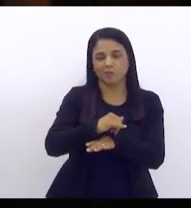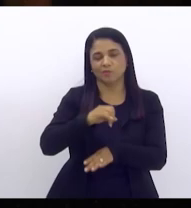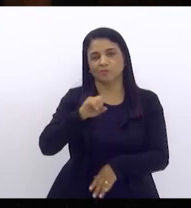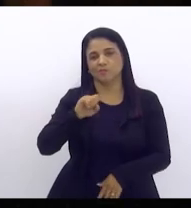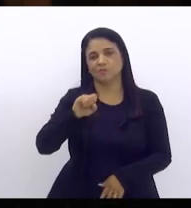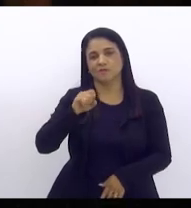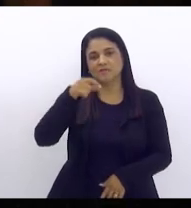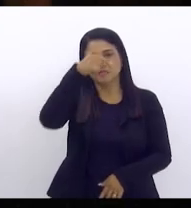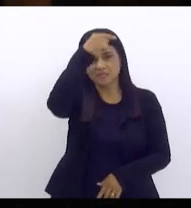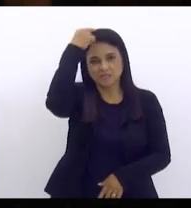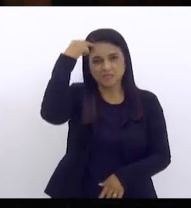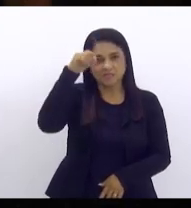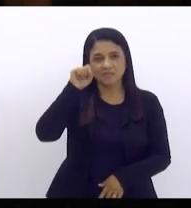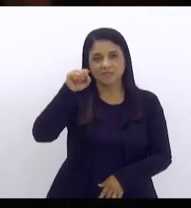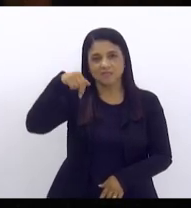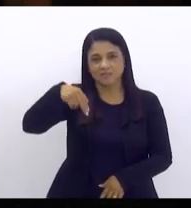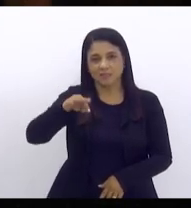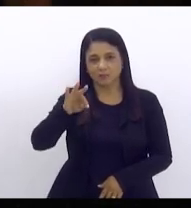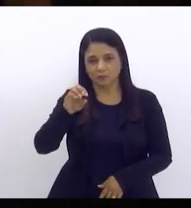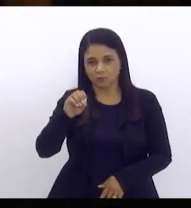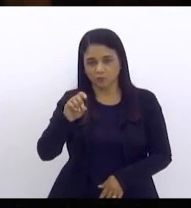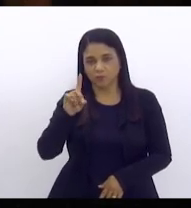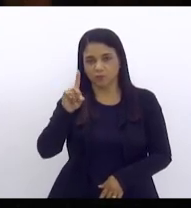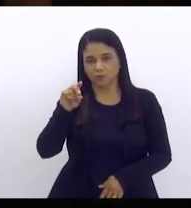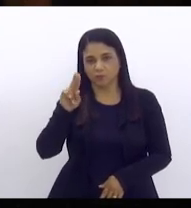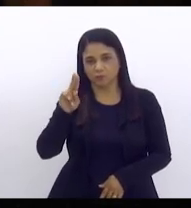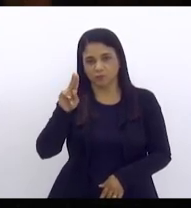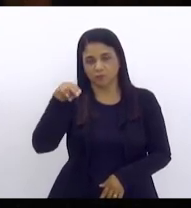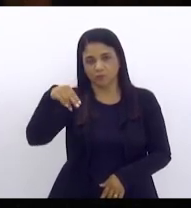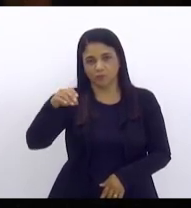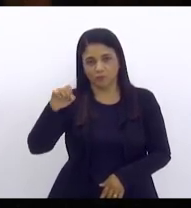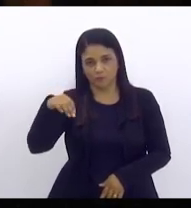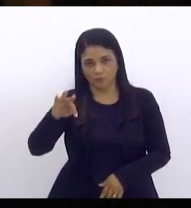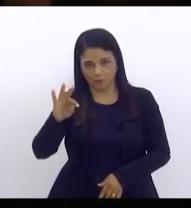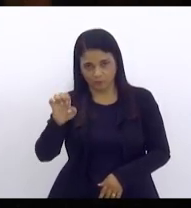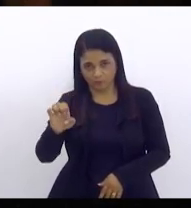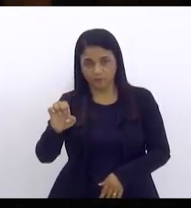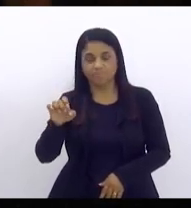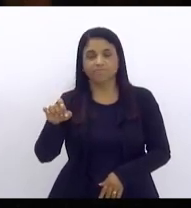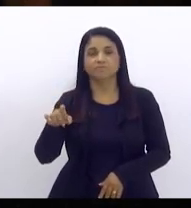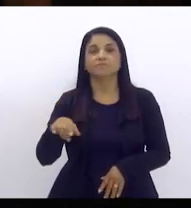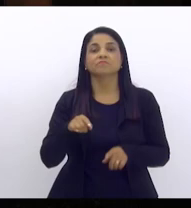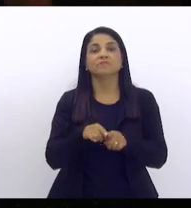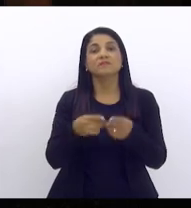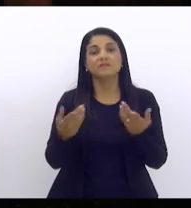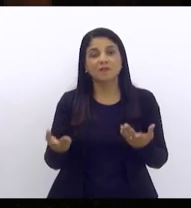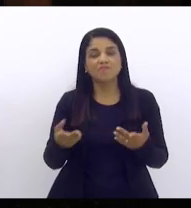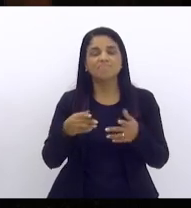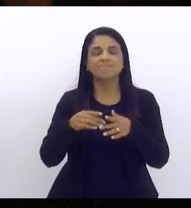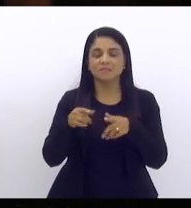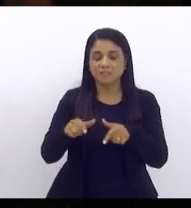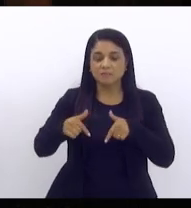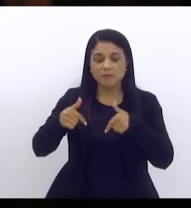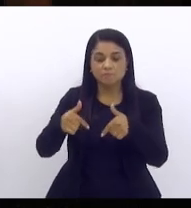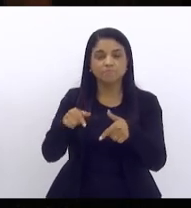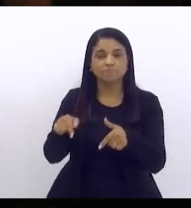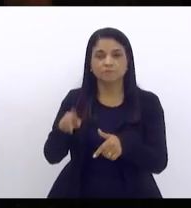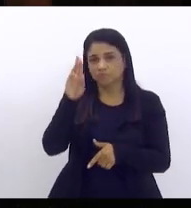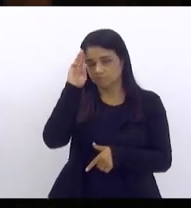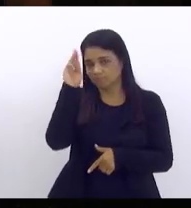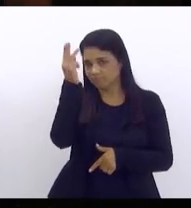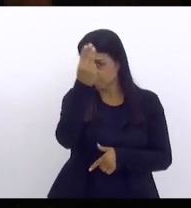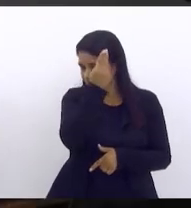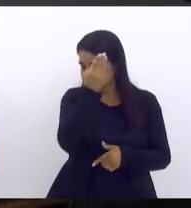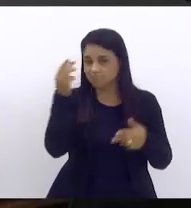o meu total repúdio a esse tipo de atitude que vem acontecendo para com os motoristas de aplicativo do Estado do Rio de